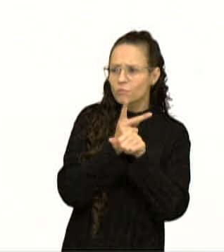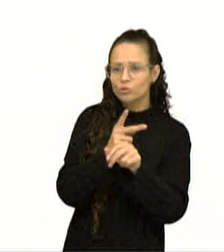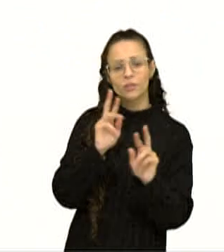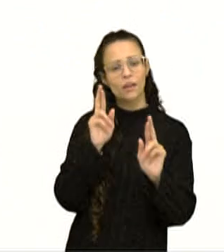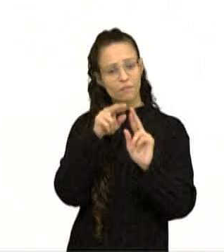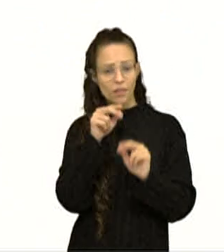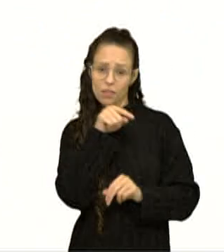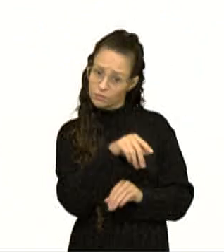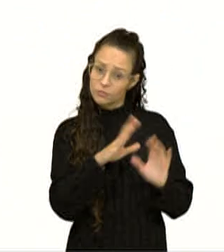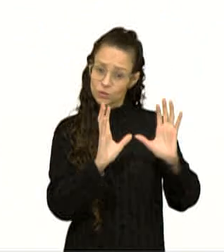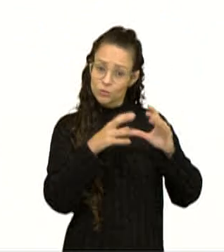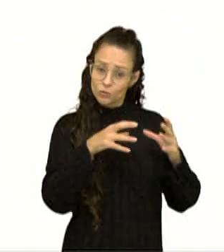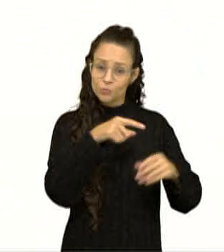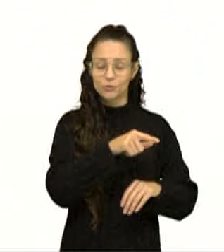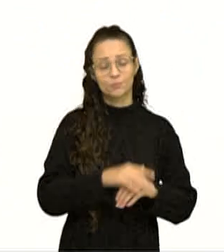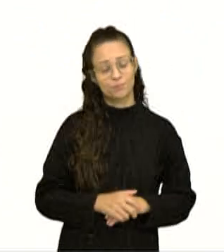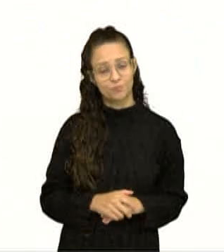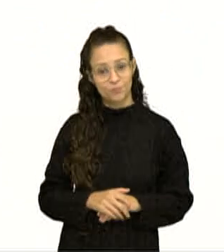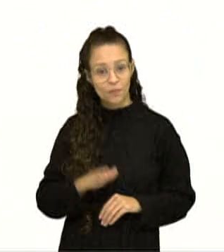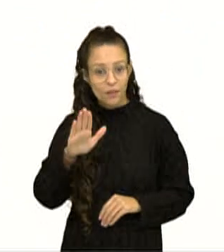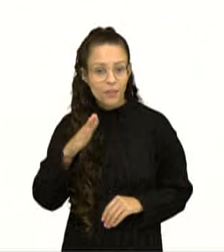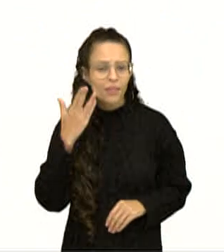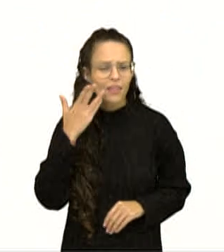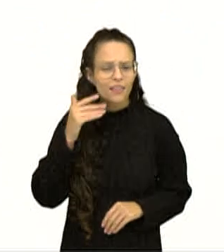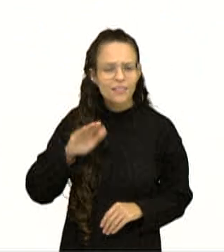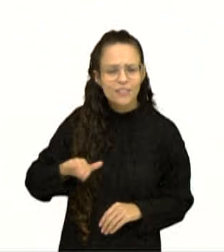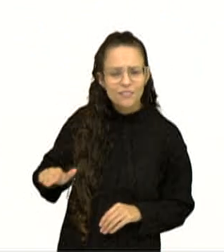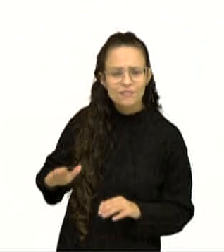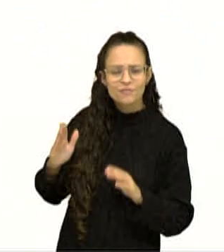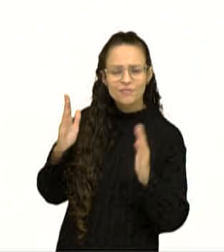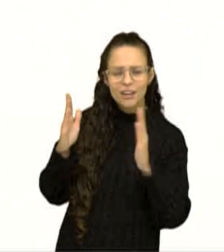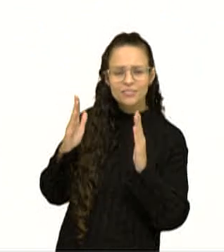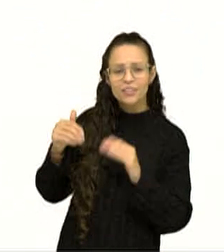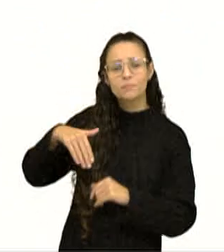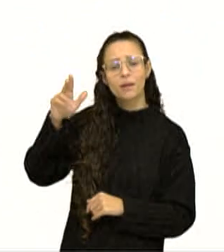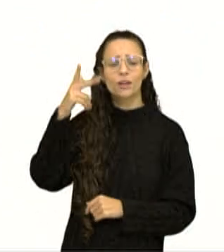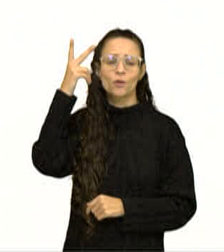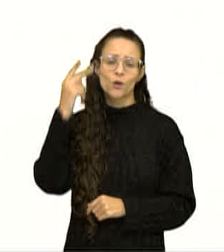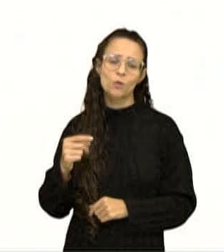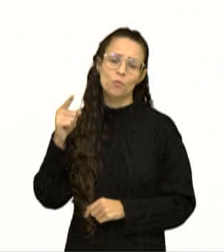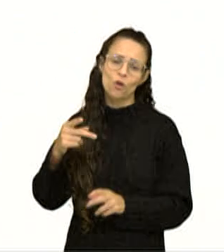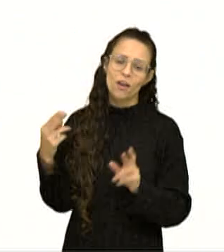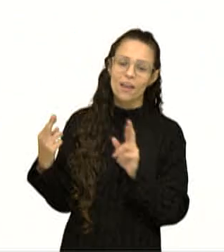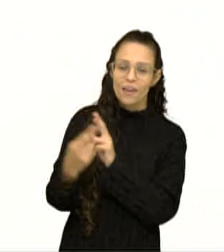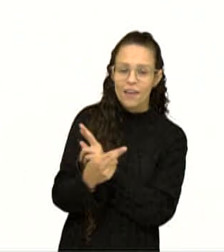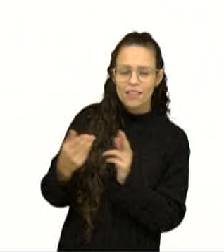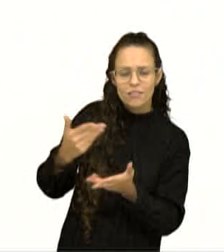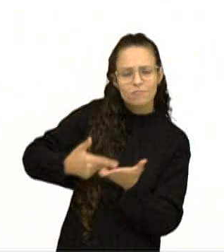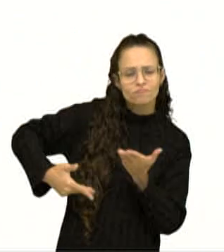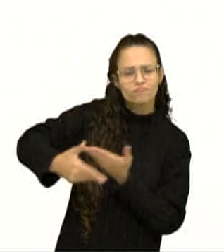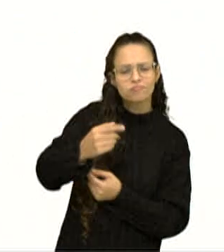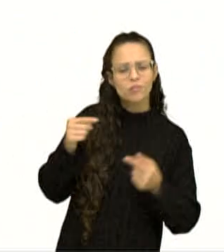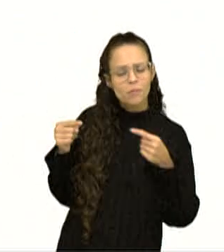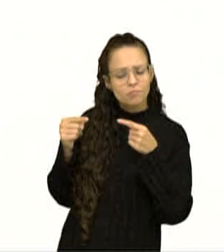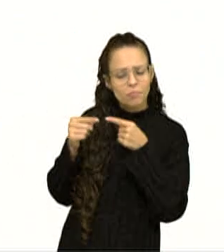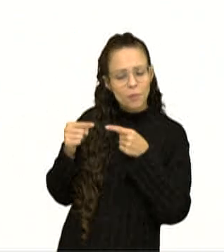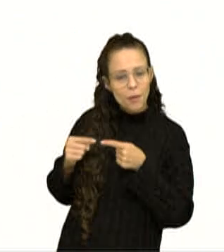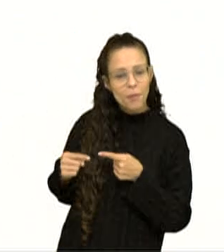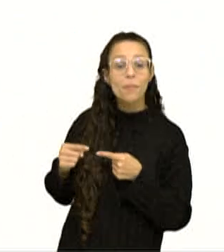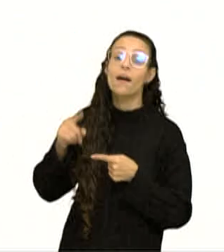nesse grupo. Enquanto na infância, o mais comum é que essa relação de compatibilidade ela